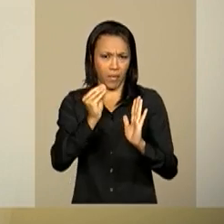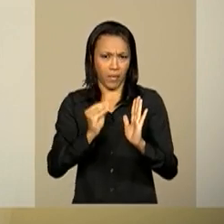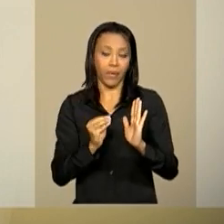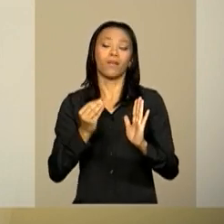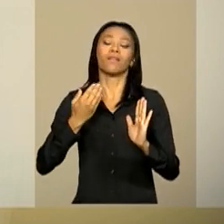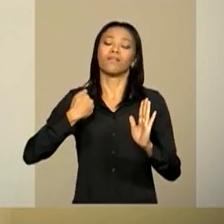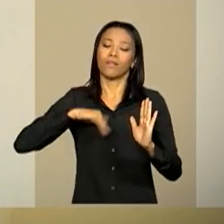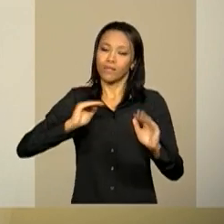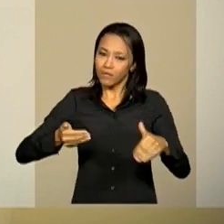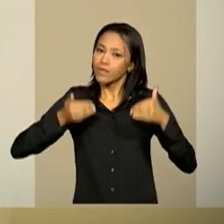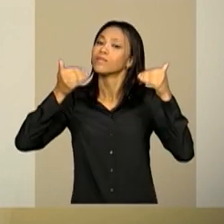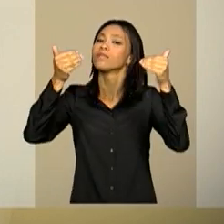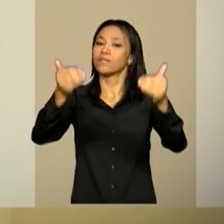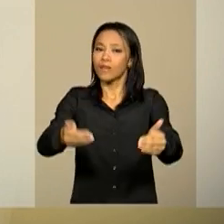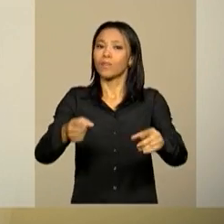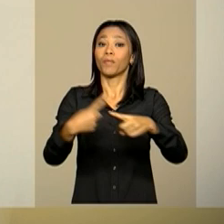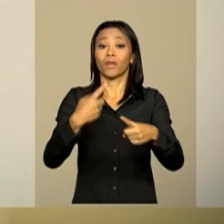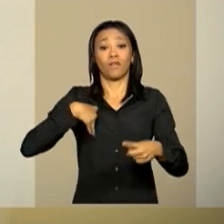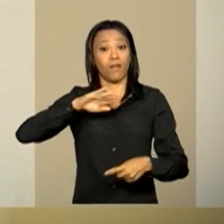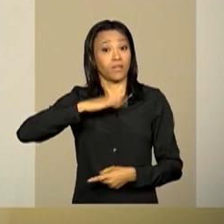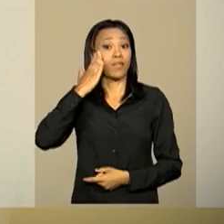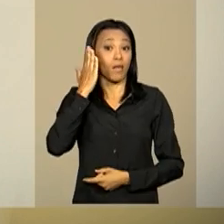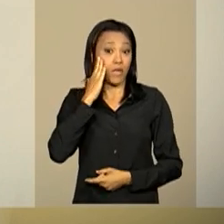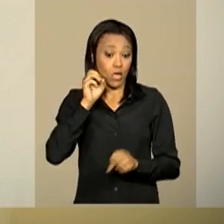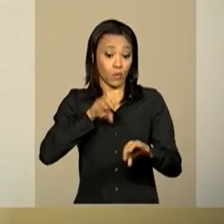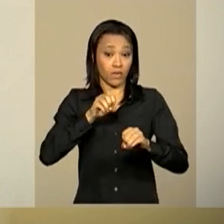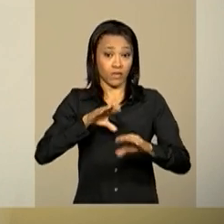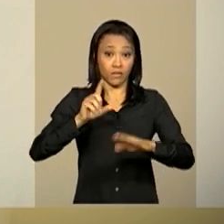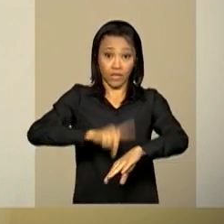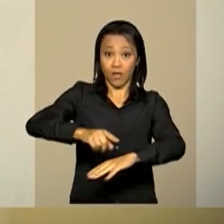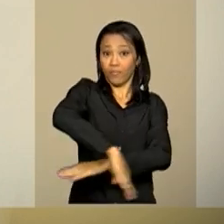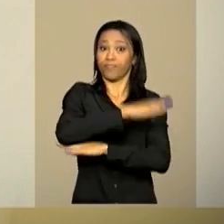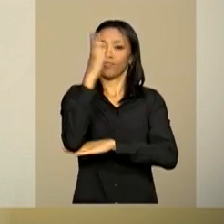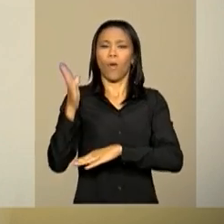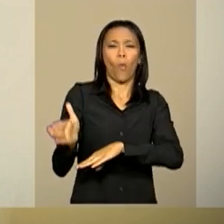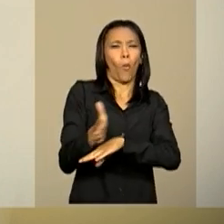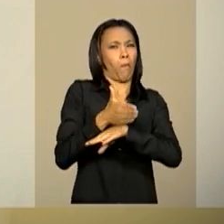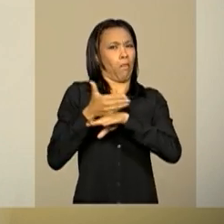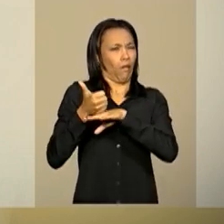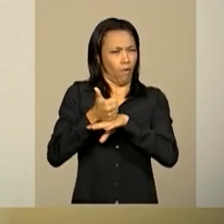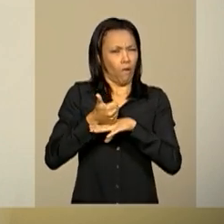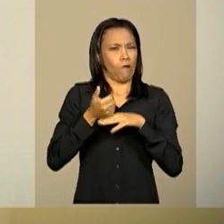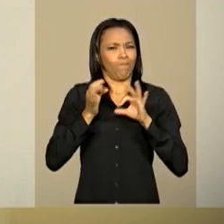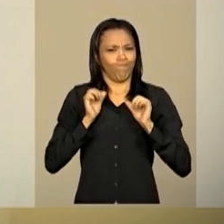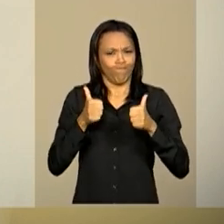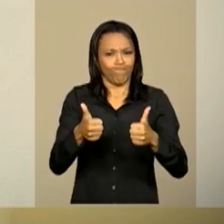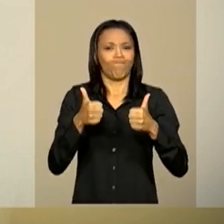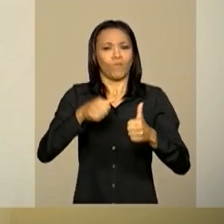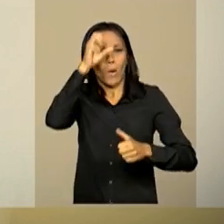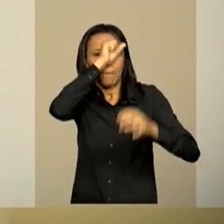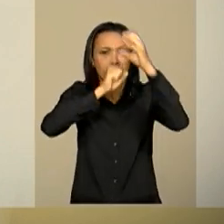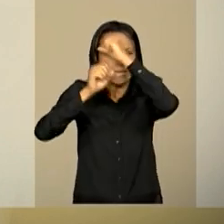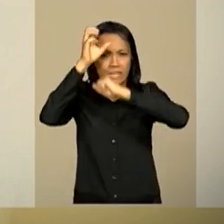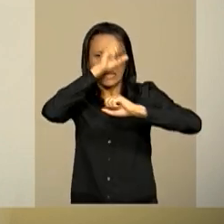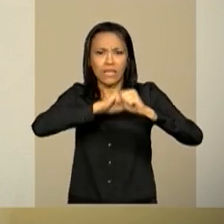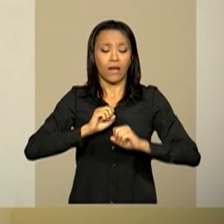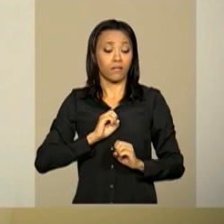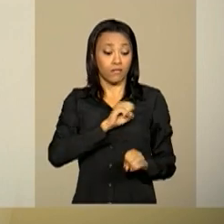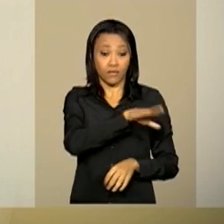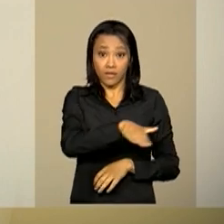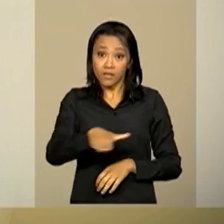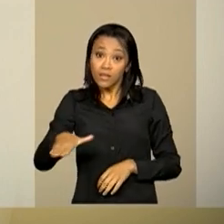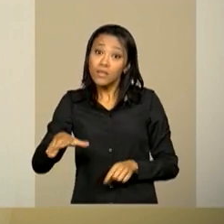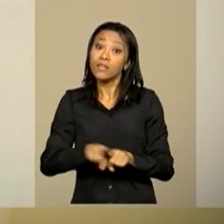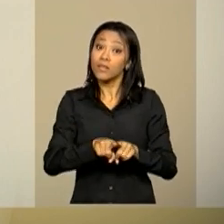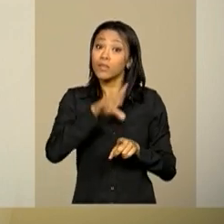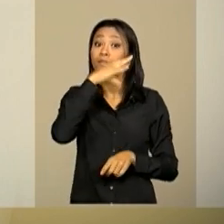avançamos porque sabemos que o ensino em tempo integral melhora muito mas muito mesmo o aprendizado das crianças